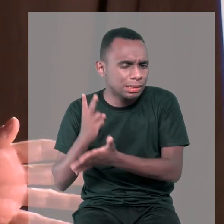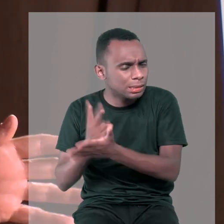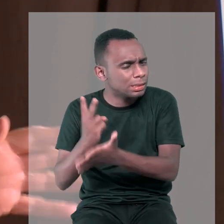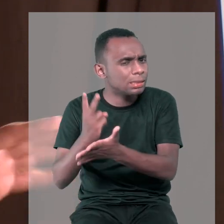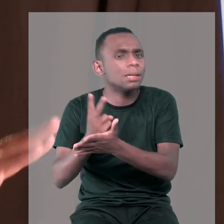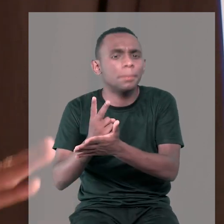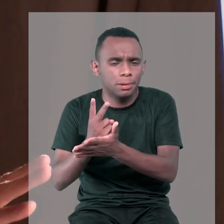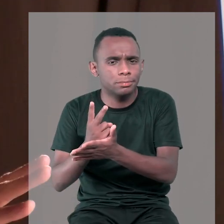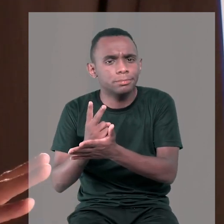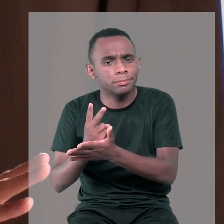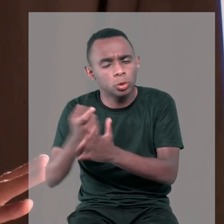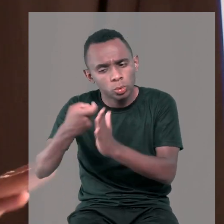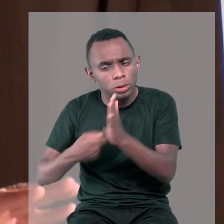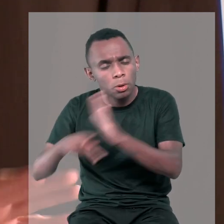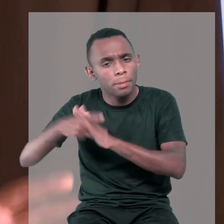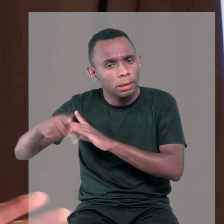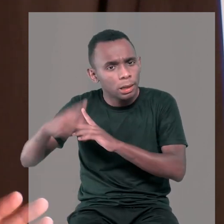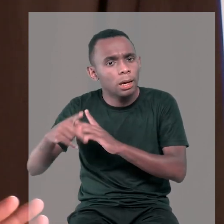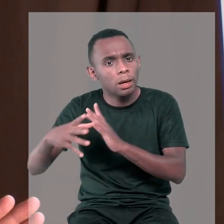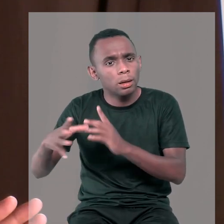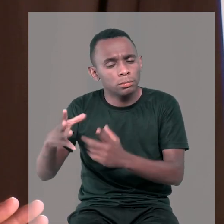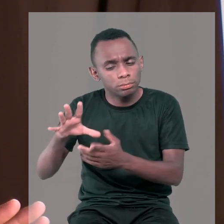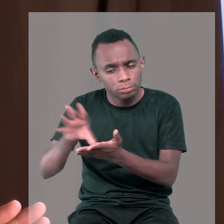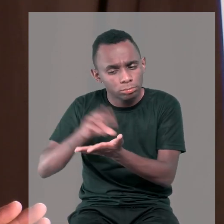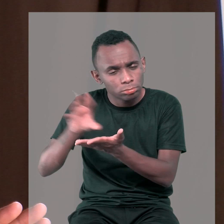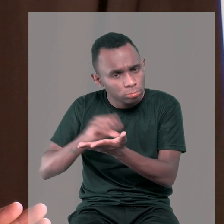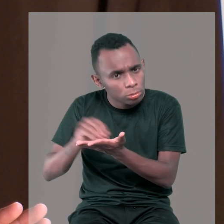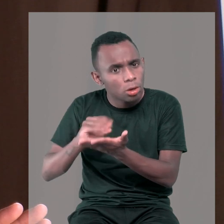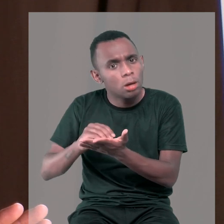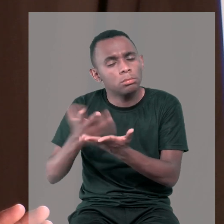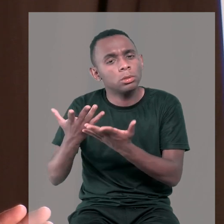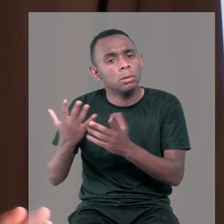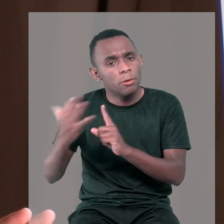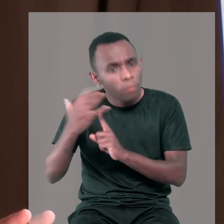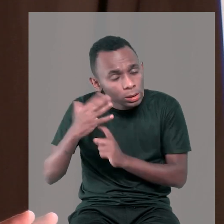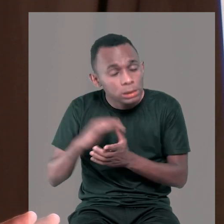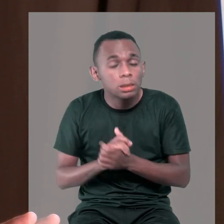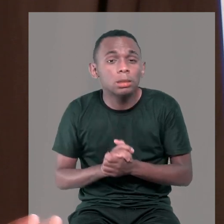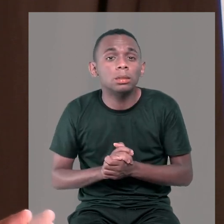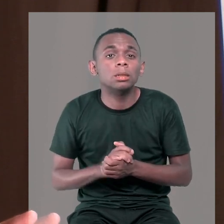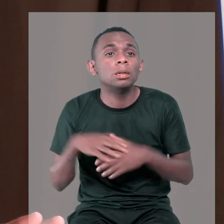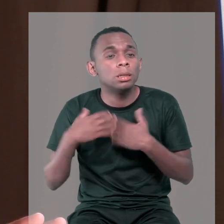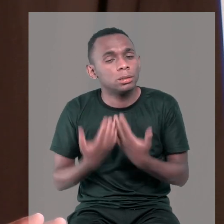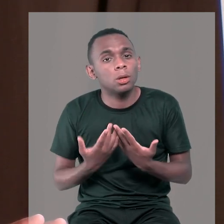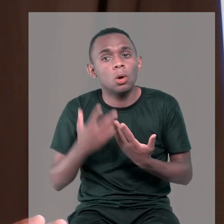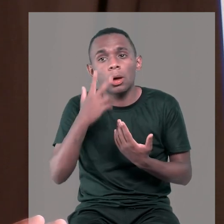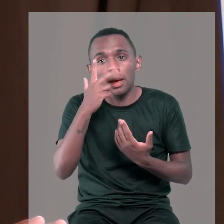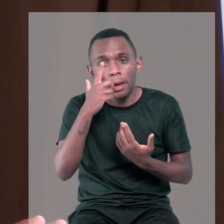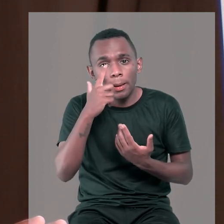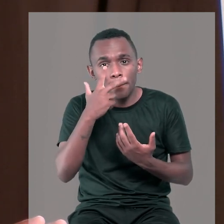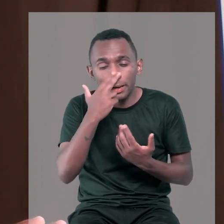simultaneamente, nos unindo e separando. O mundo nos une e nos separa.